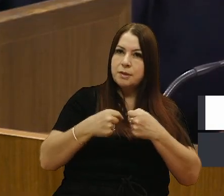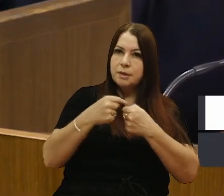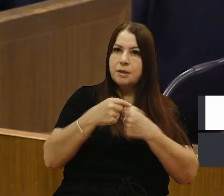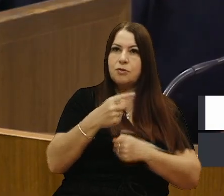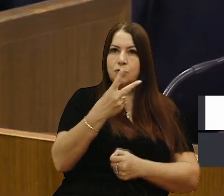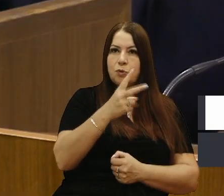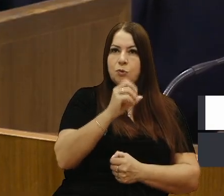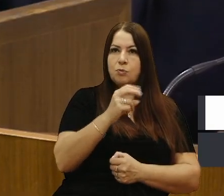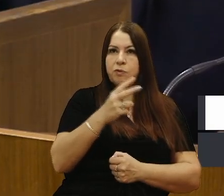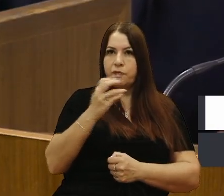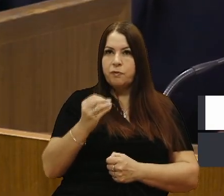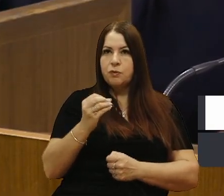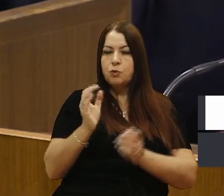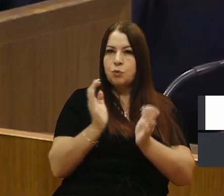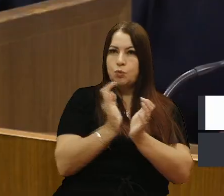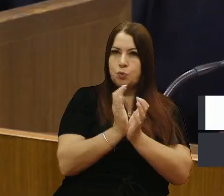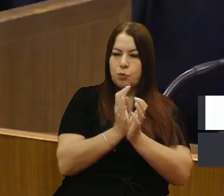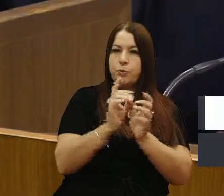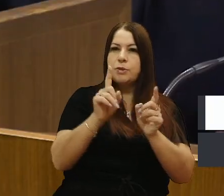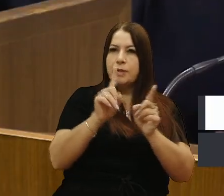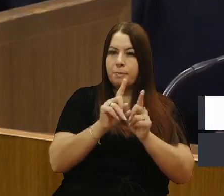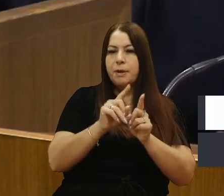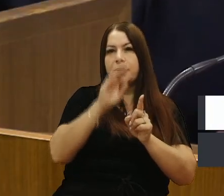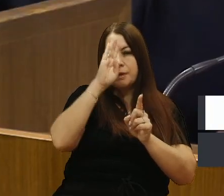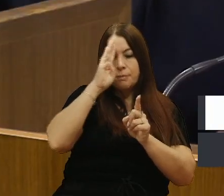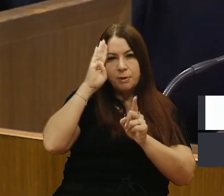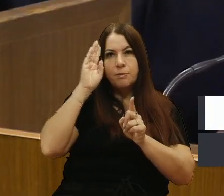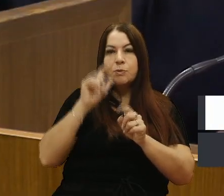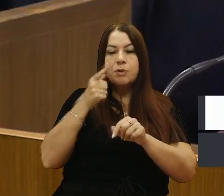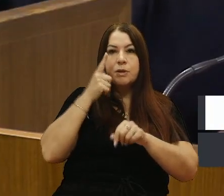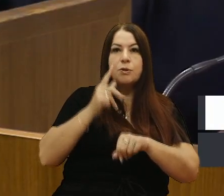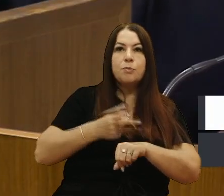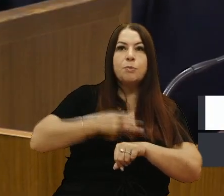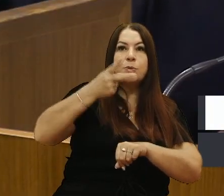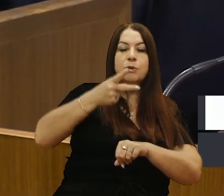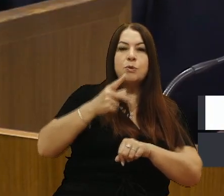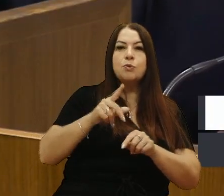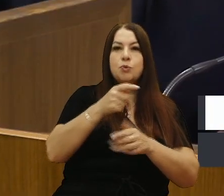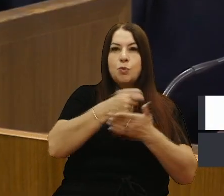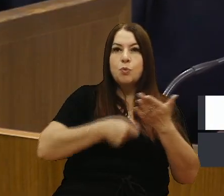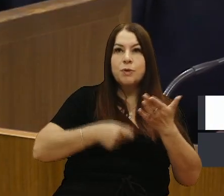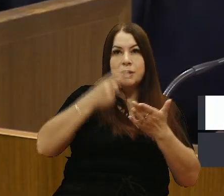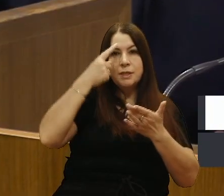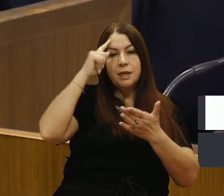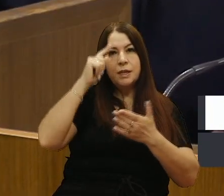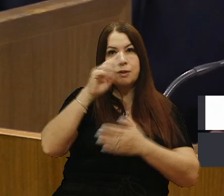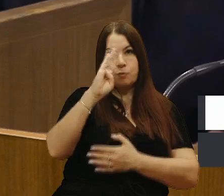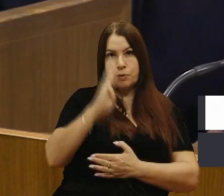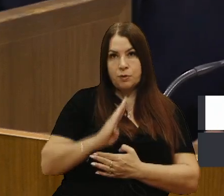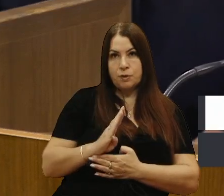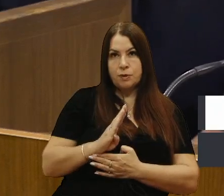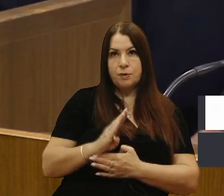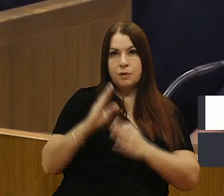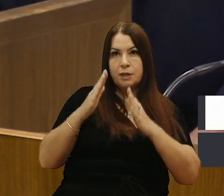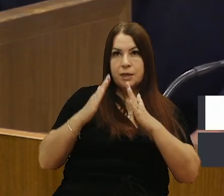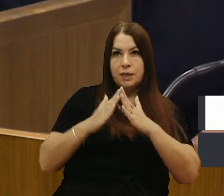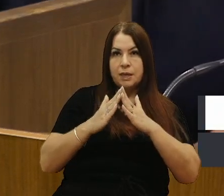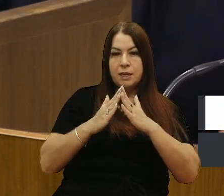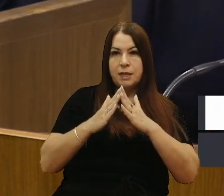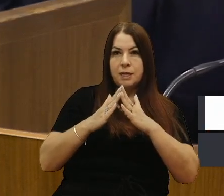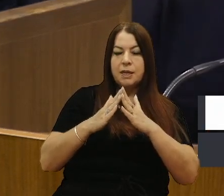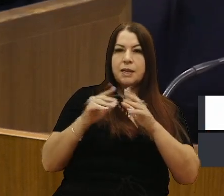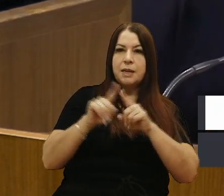20, grupos de egressos e acadêmicos receberam premiações nos concursos de ideia nacional, Casa Saudade,